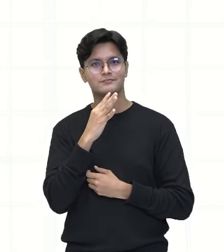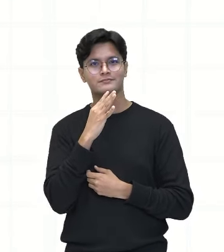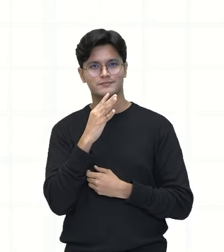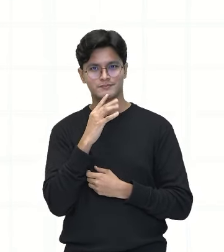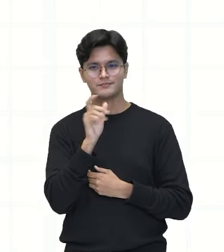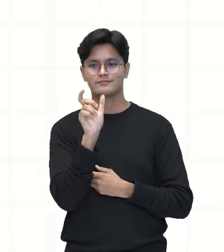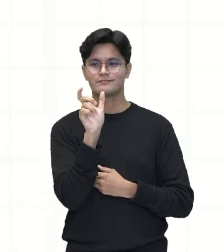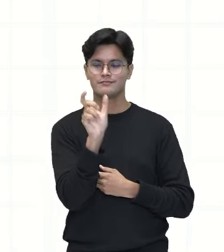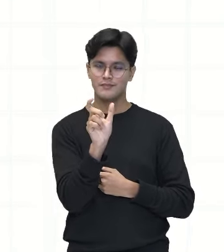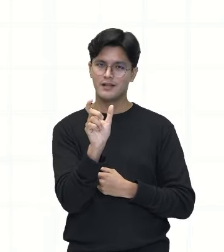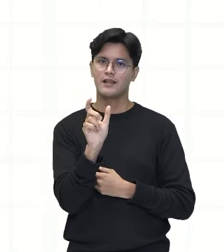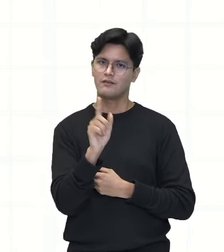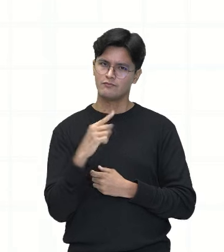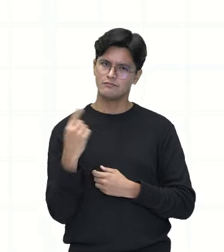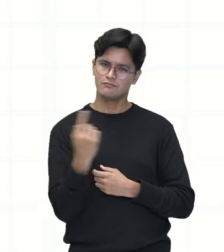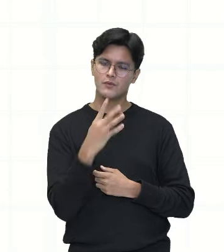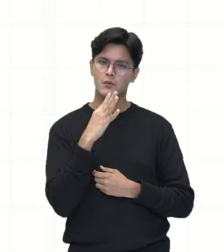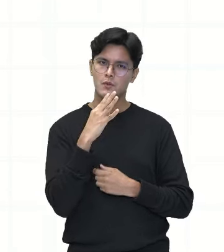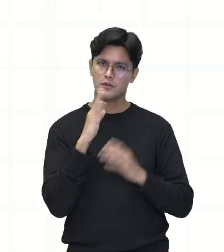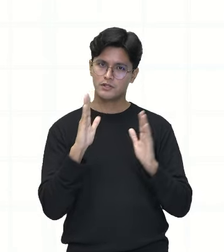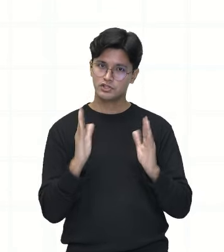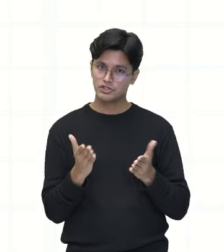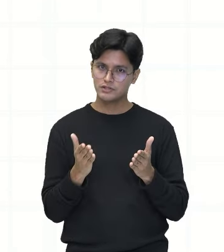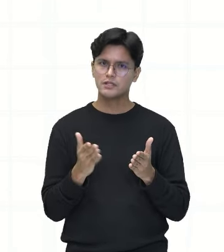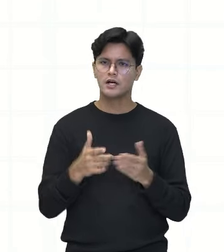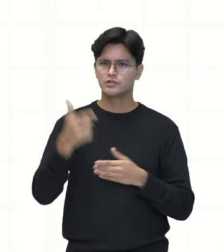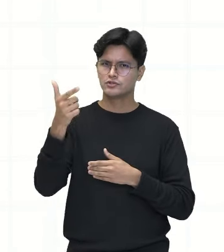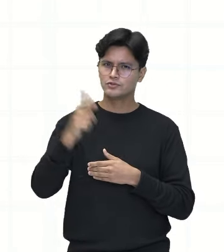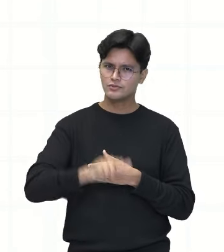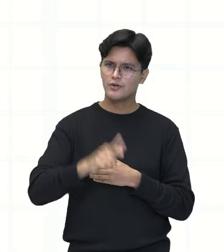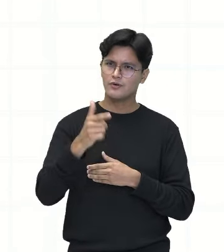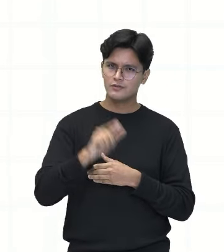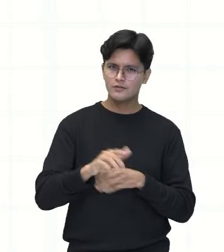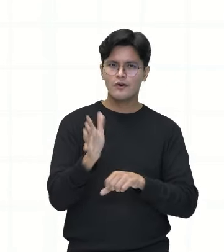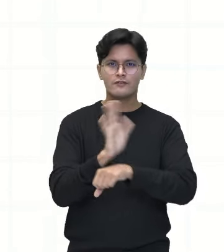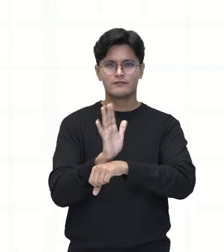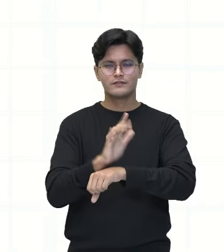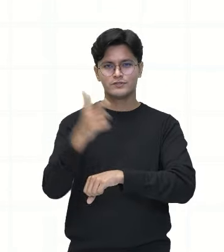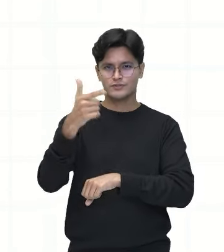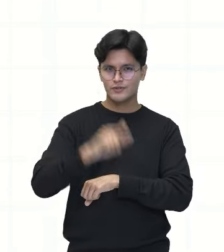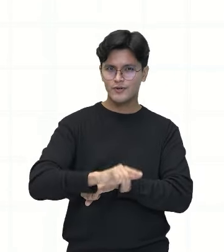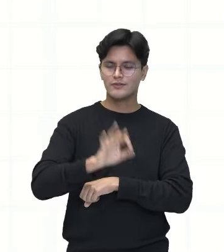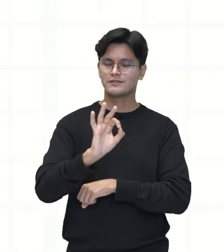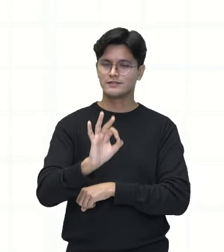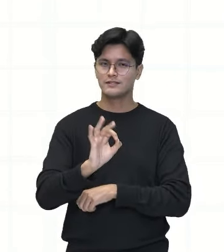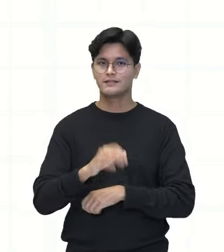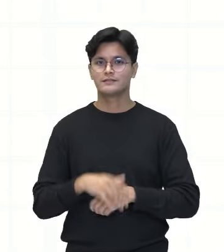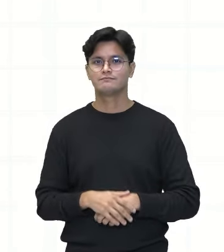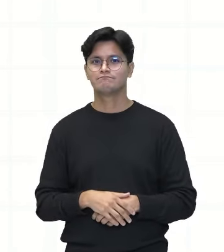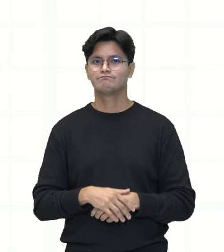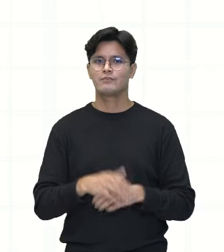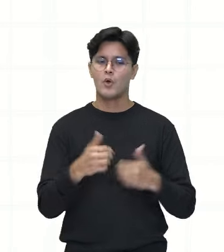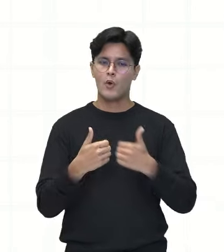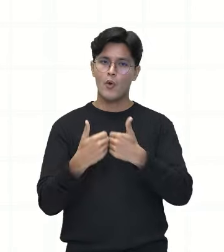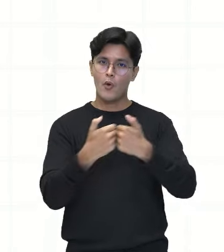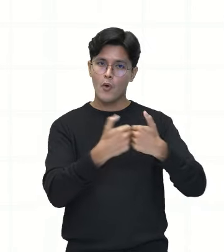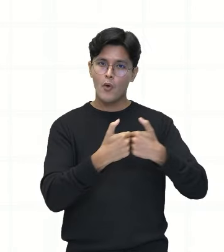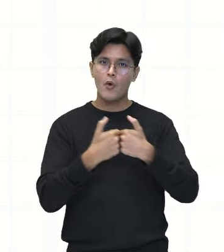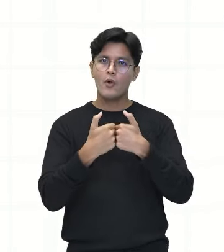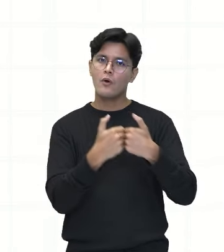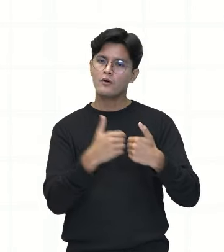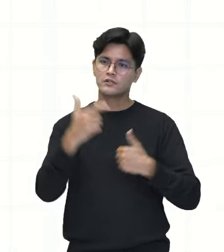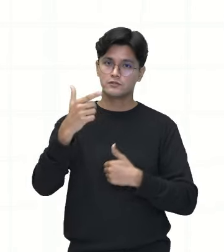nosso dia a dia, né? Ah, dá logo um replay aí nesse vídeo, né? Nesse jogo. Então, você sabe